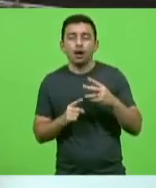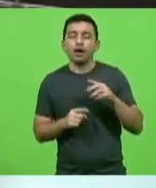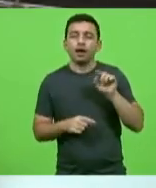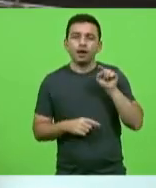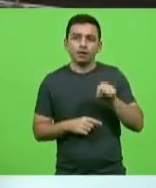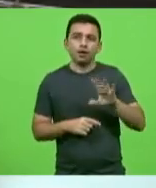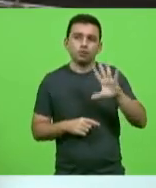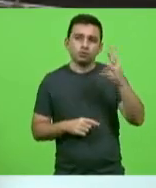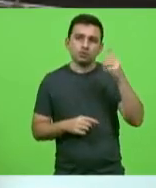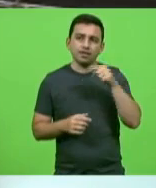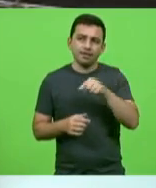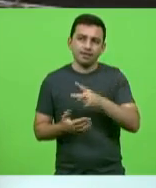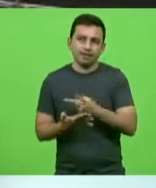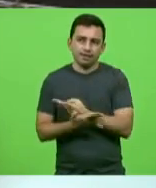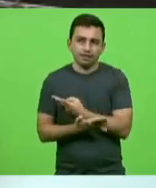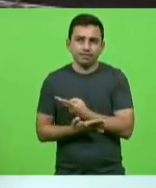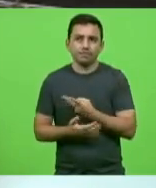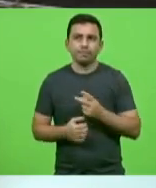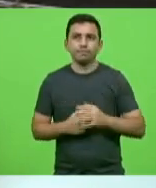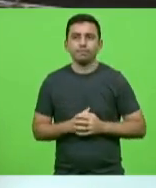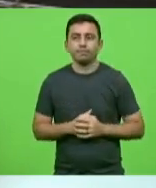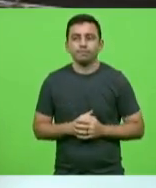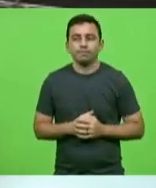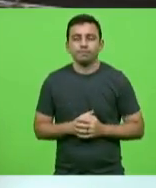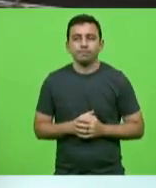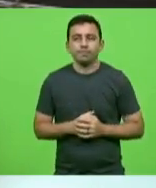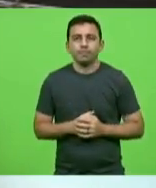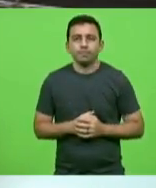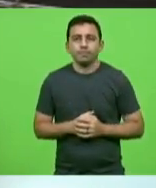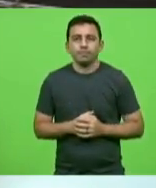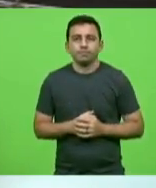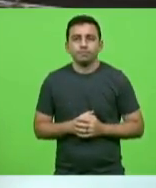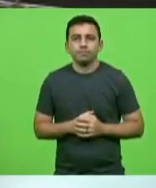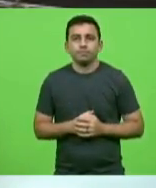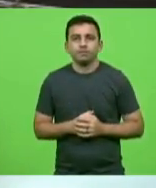configurado a conduta típica e dutada